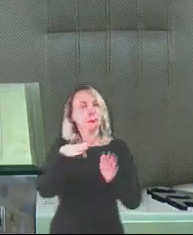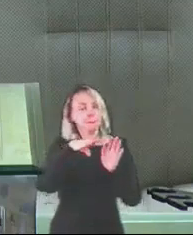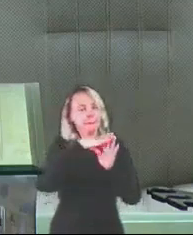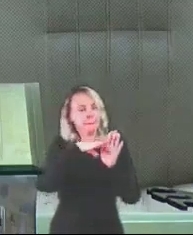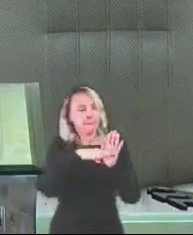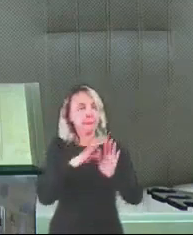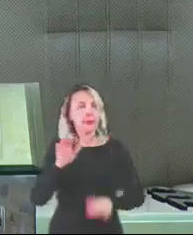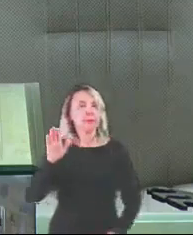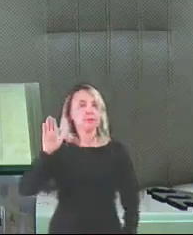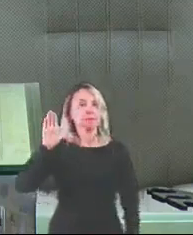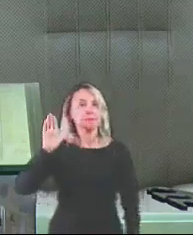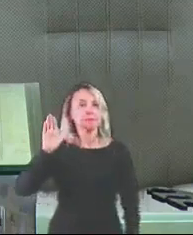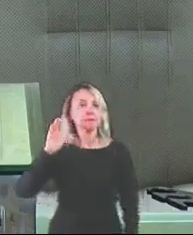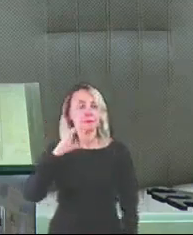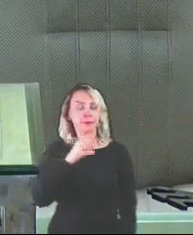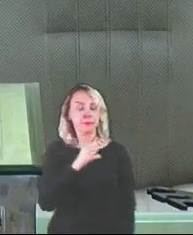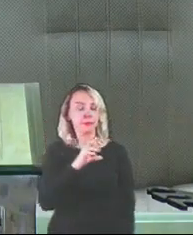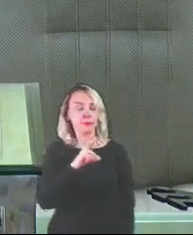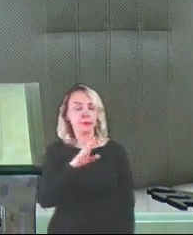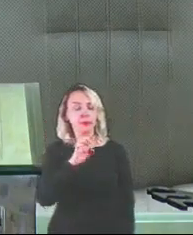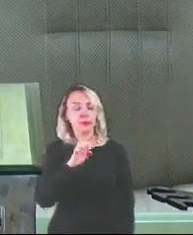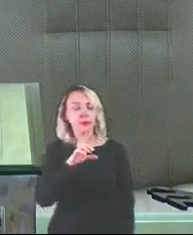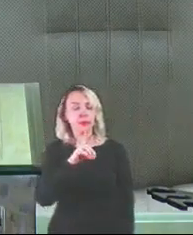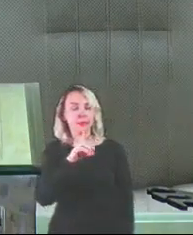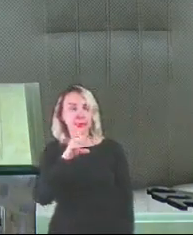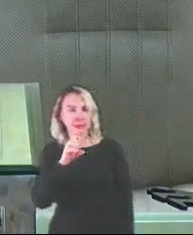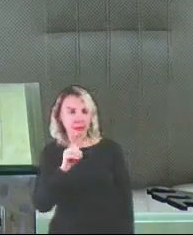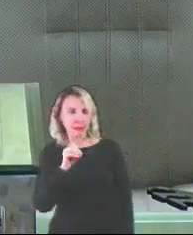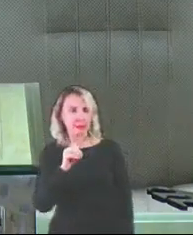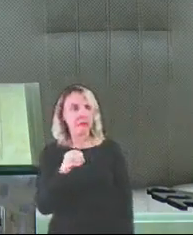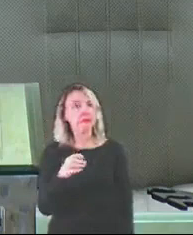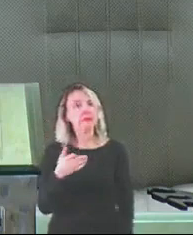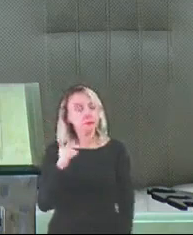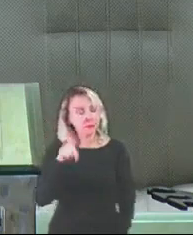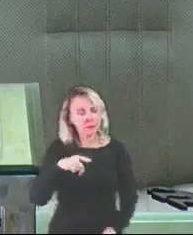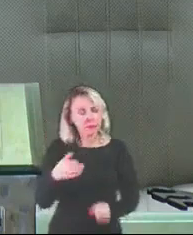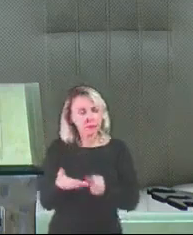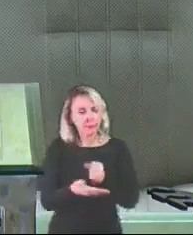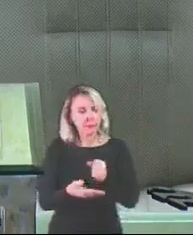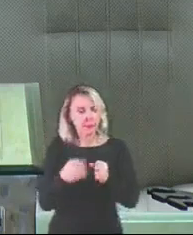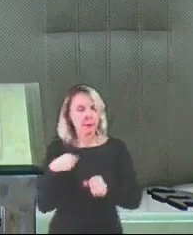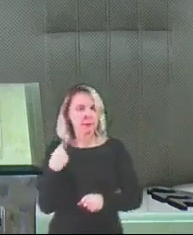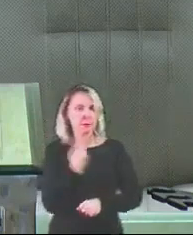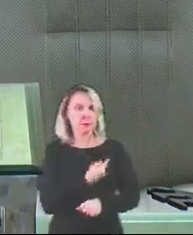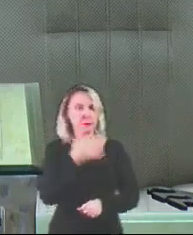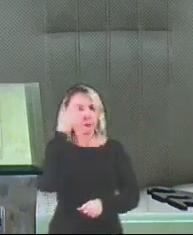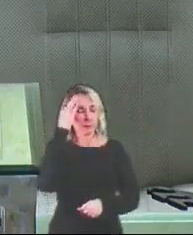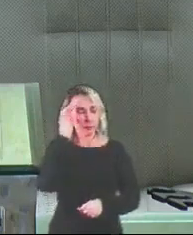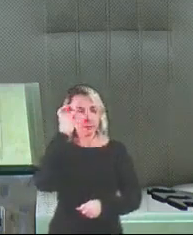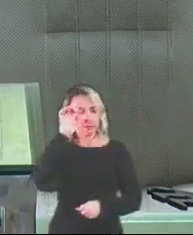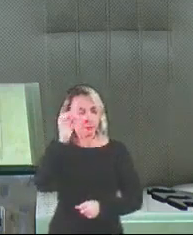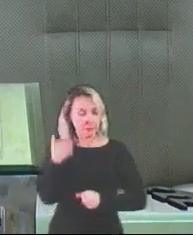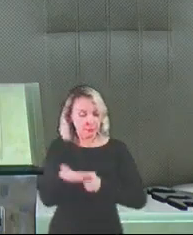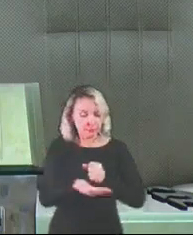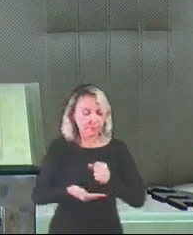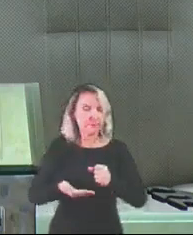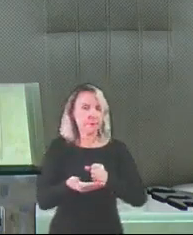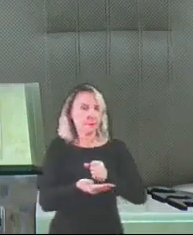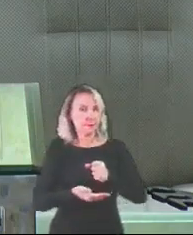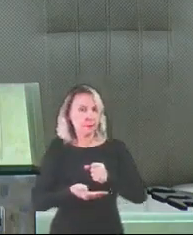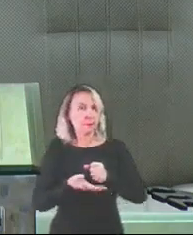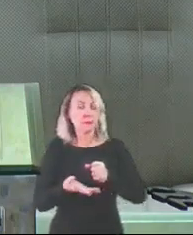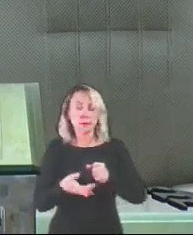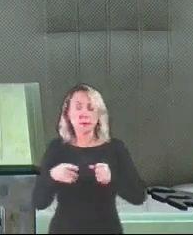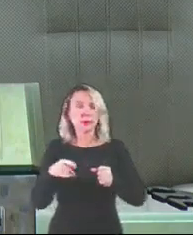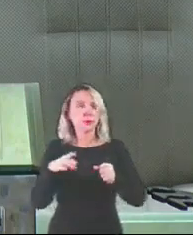O credo, na verdade, irmãos, é o sustentáculo da nossa fé, formada pelas bases da nossa fé.